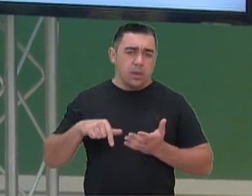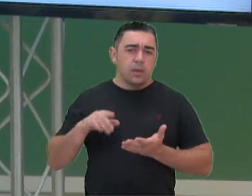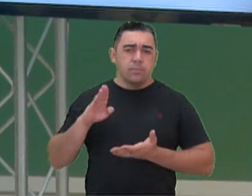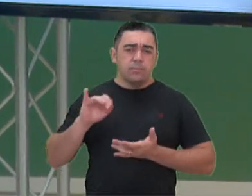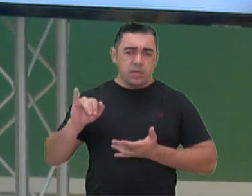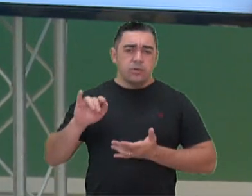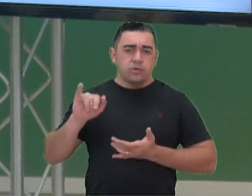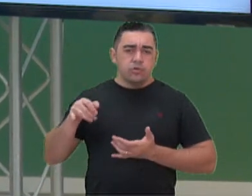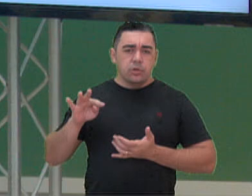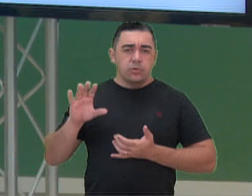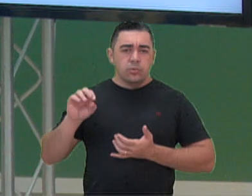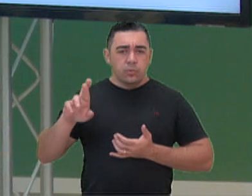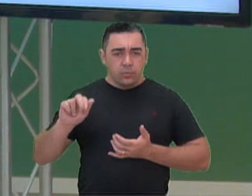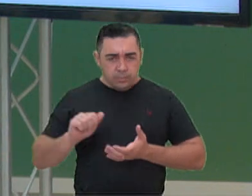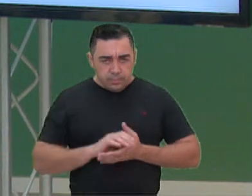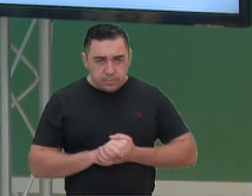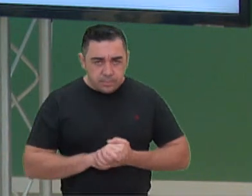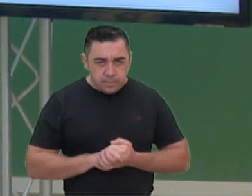é sobrejetora.